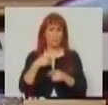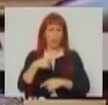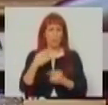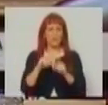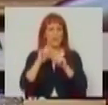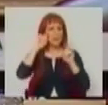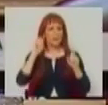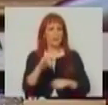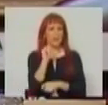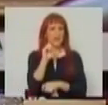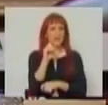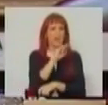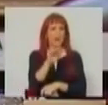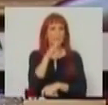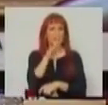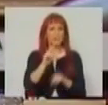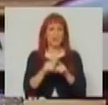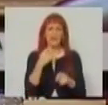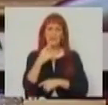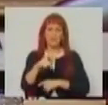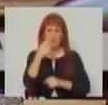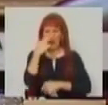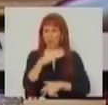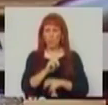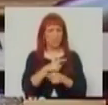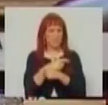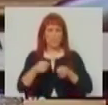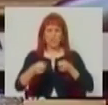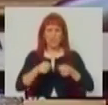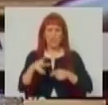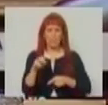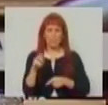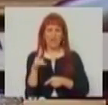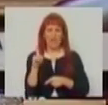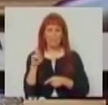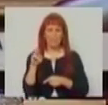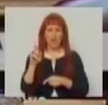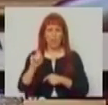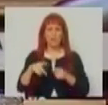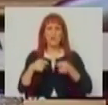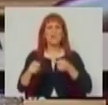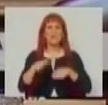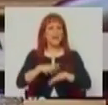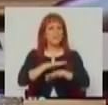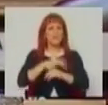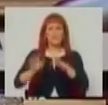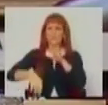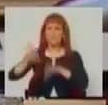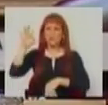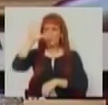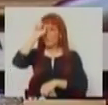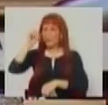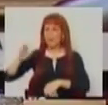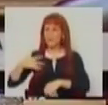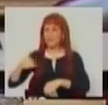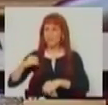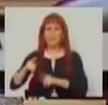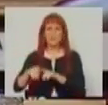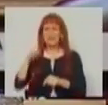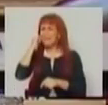uma auditoria da IGF que nos diz e aponta erros de gestão na Parvalorem pela administração que foi nomeada pelo governo PSD e CDS,